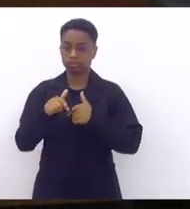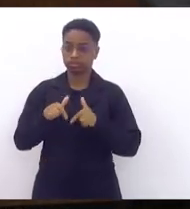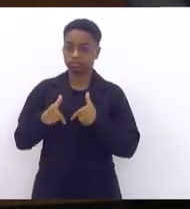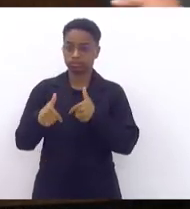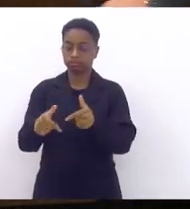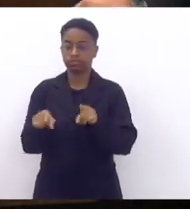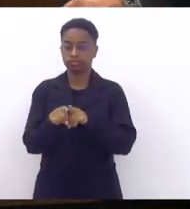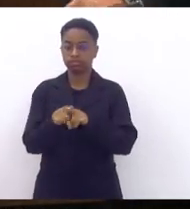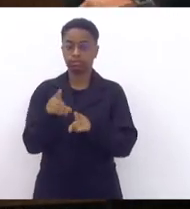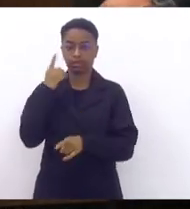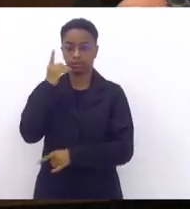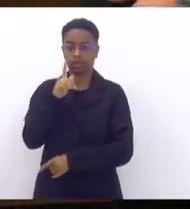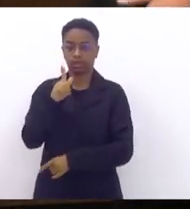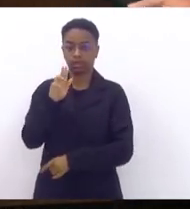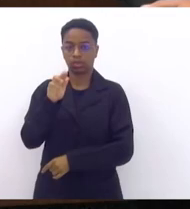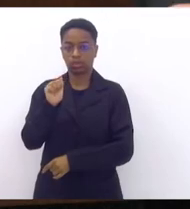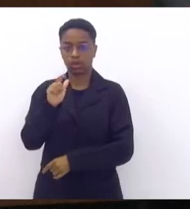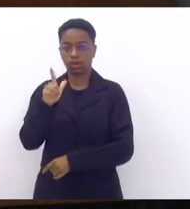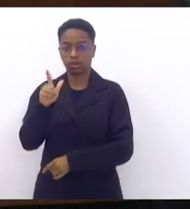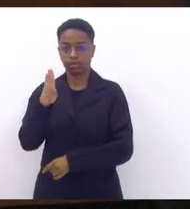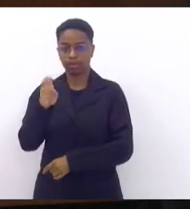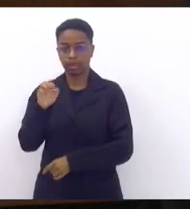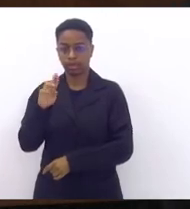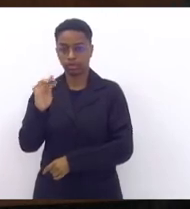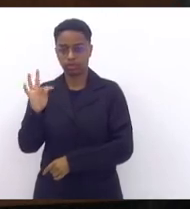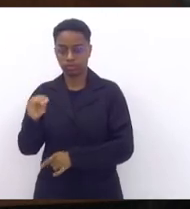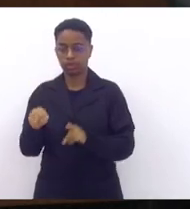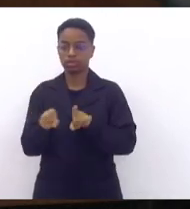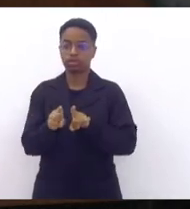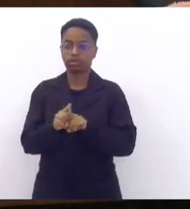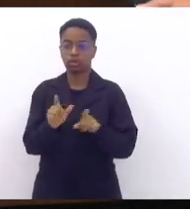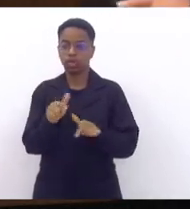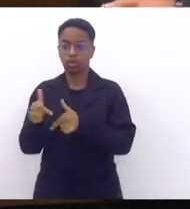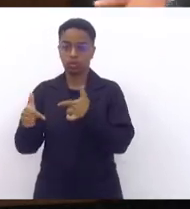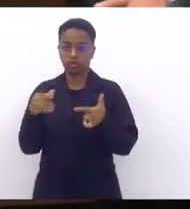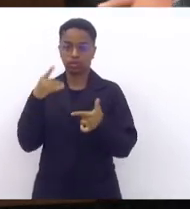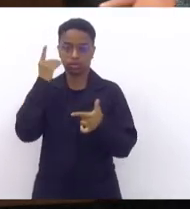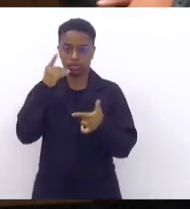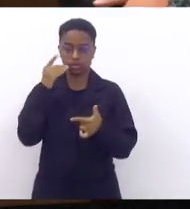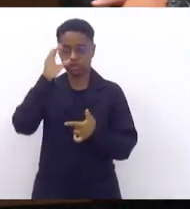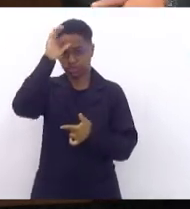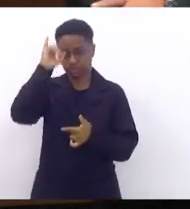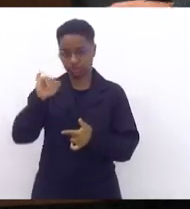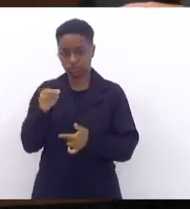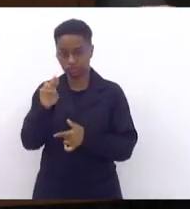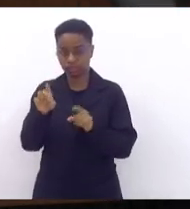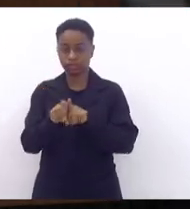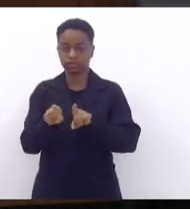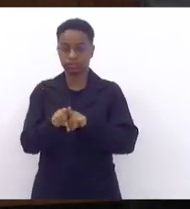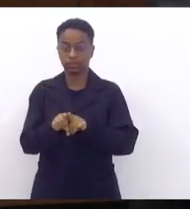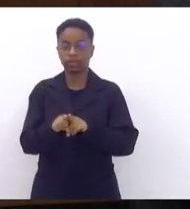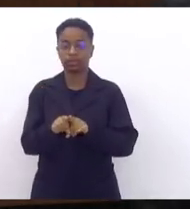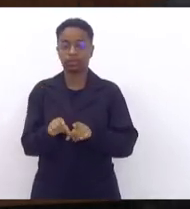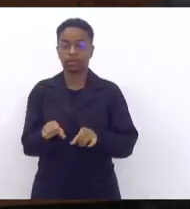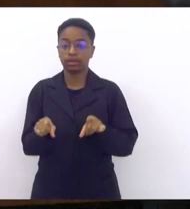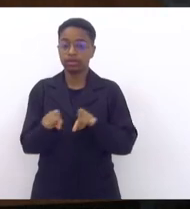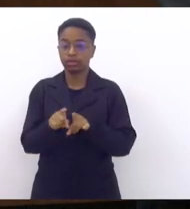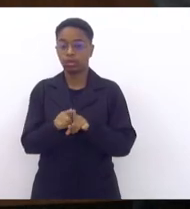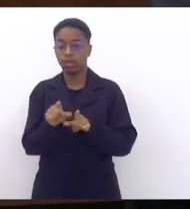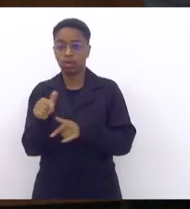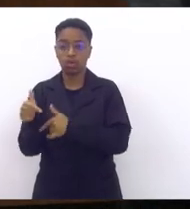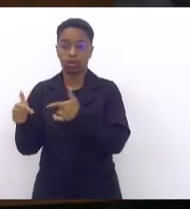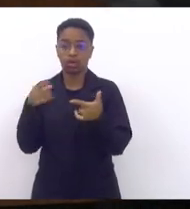deputado Gualberto, demais deputados que, de algum, deputada Tia Ju, deputados que de alguma forma